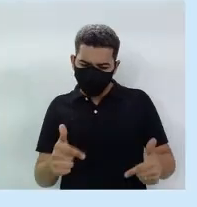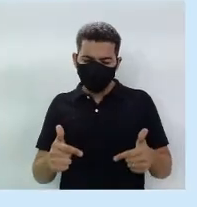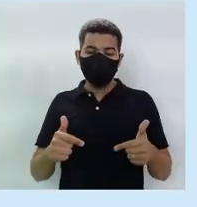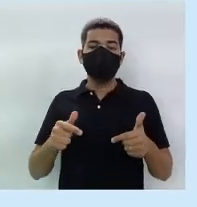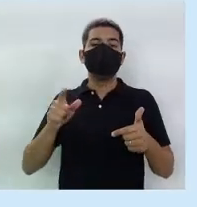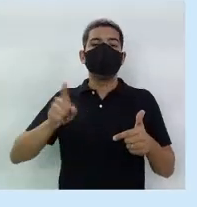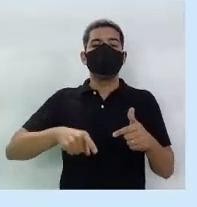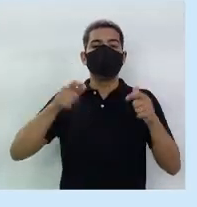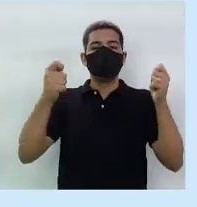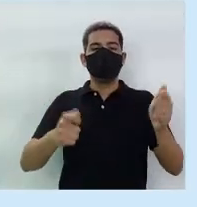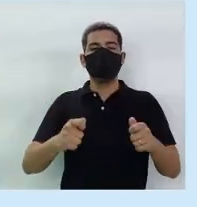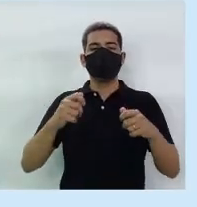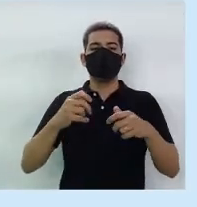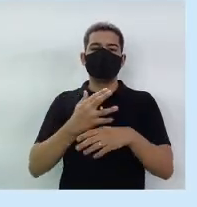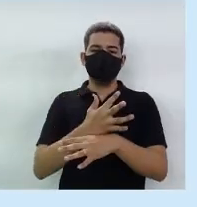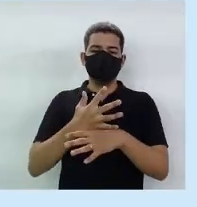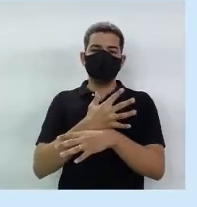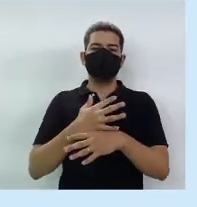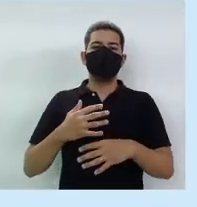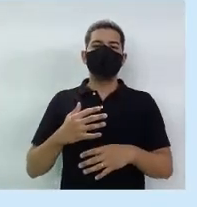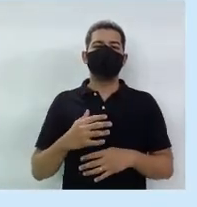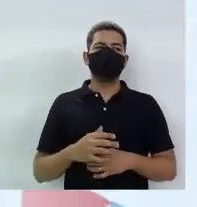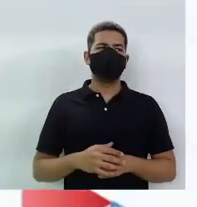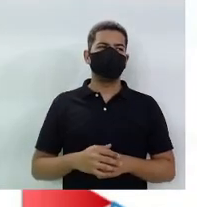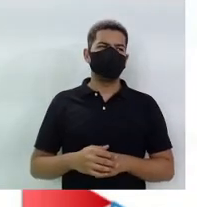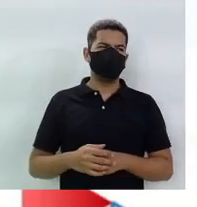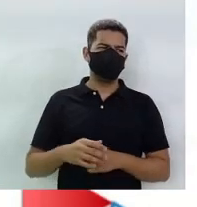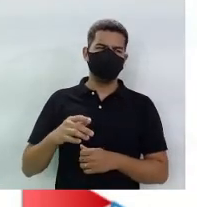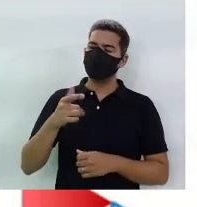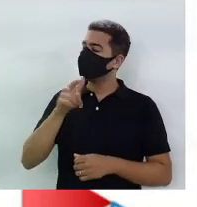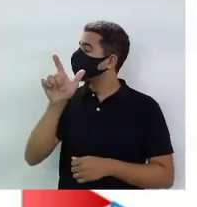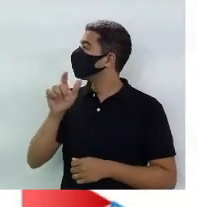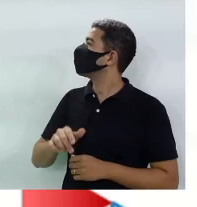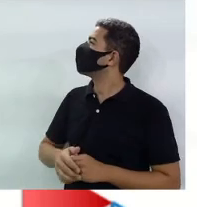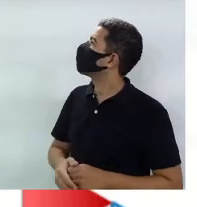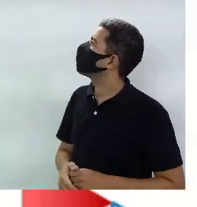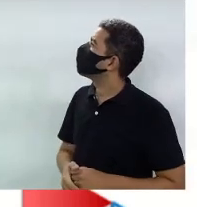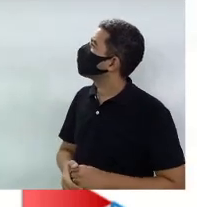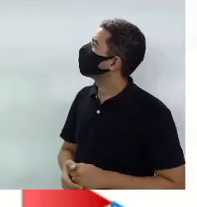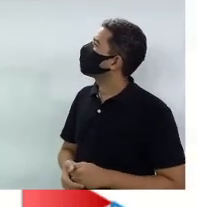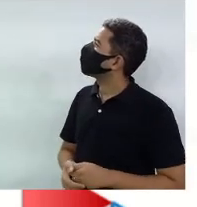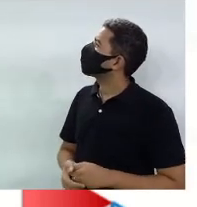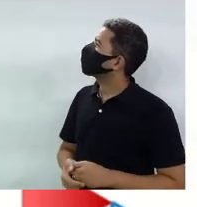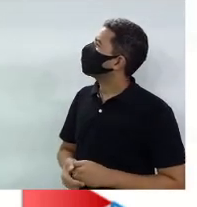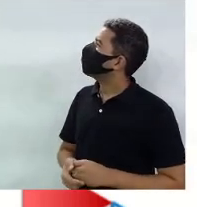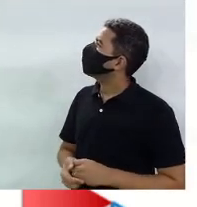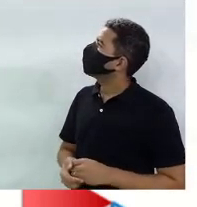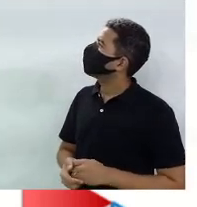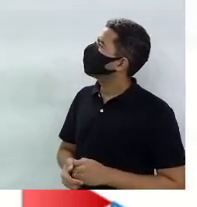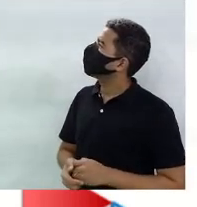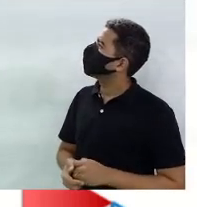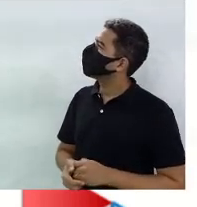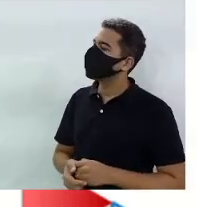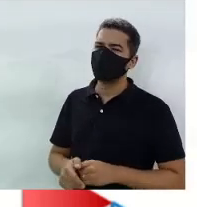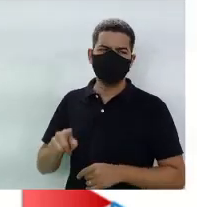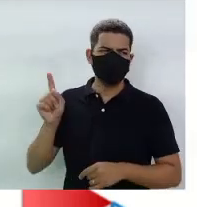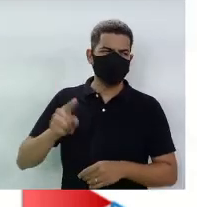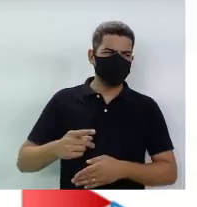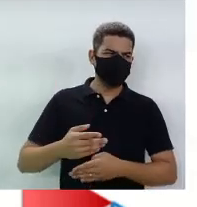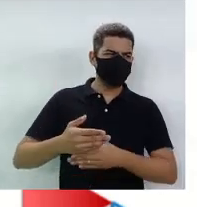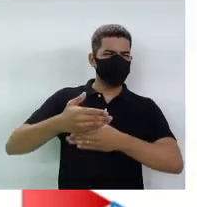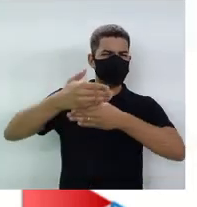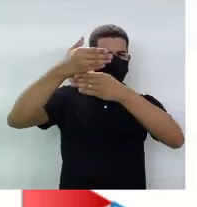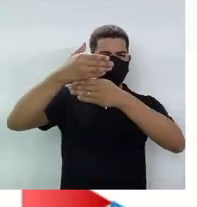urbana. E aqui nós temos uma outra, justamente, que é essa arte urbana aqui nas paredes, nos